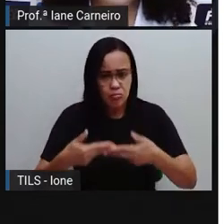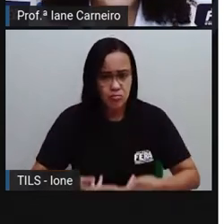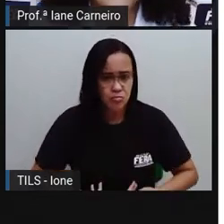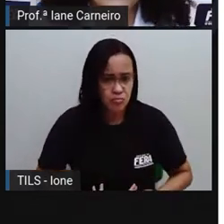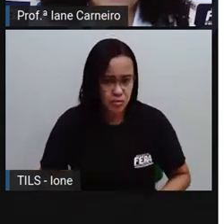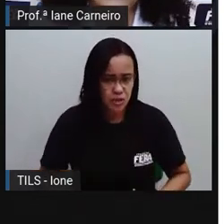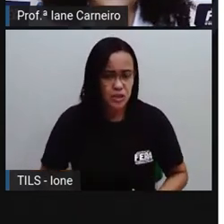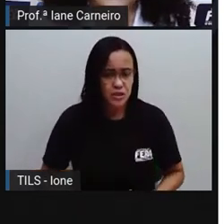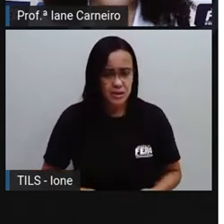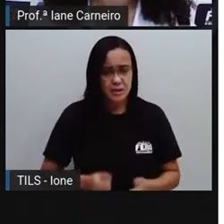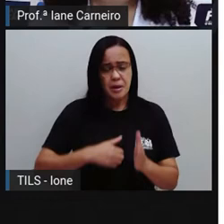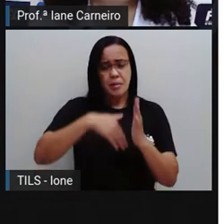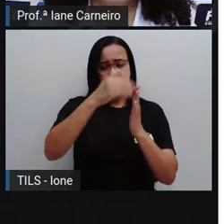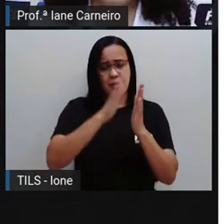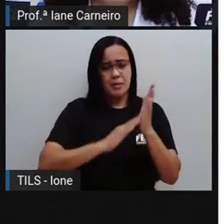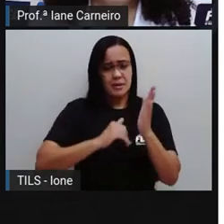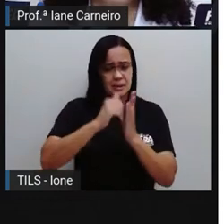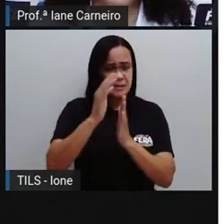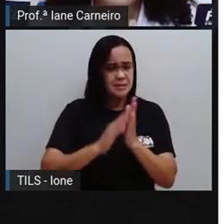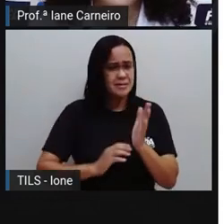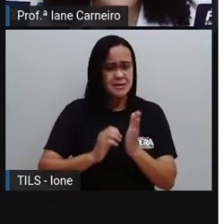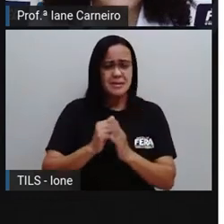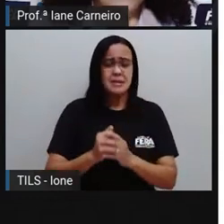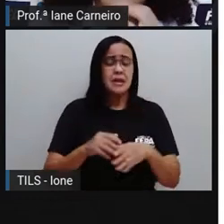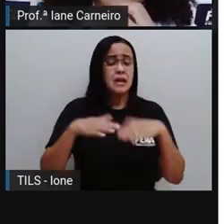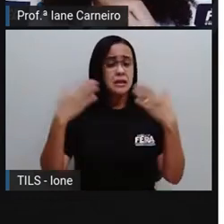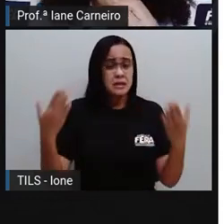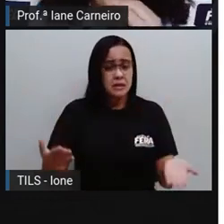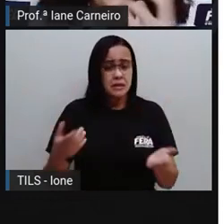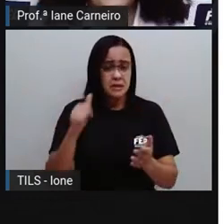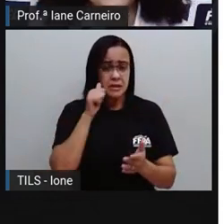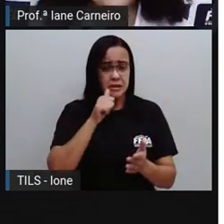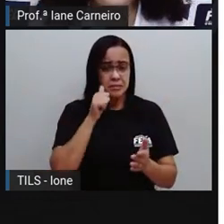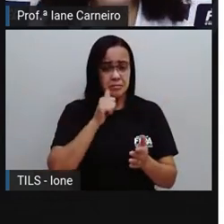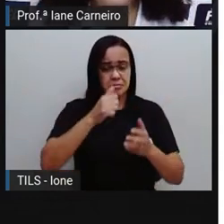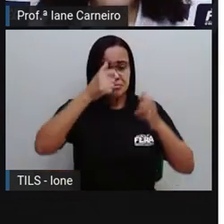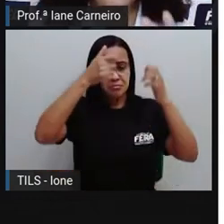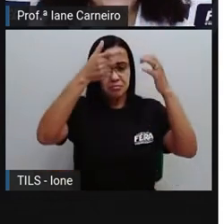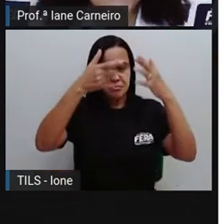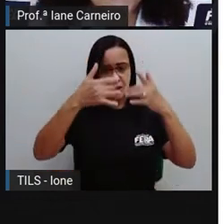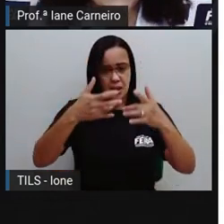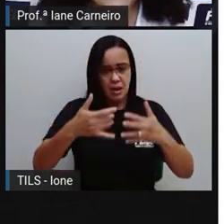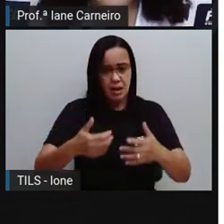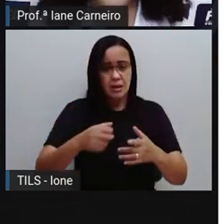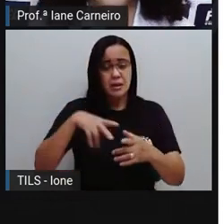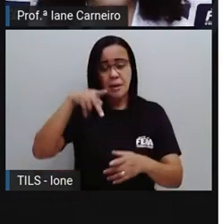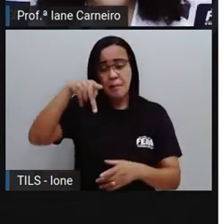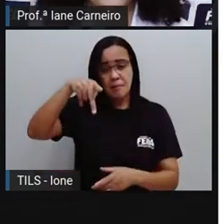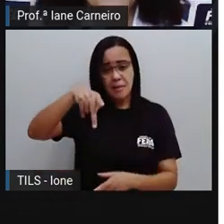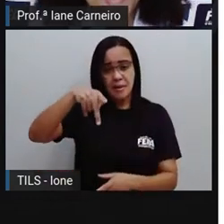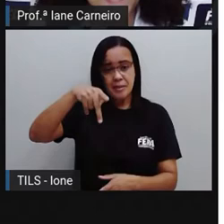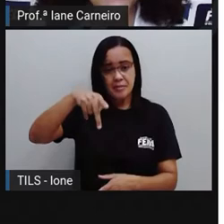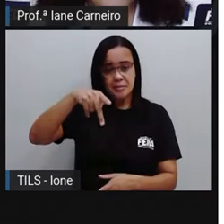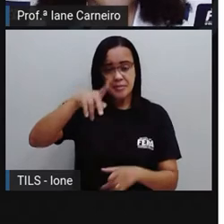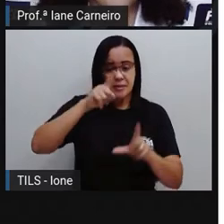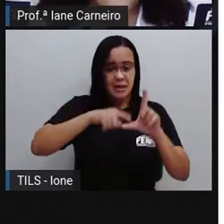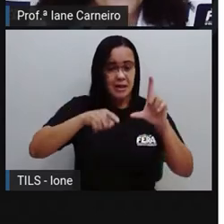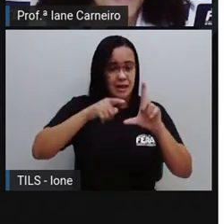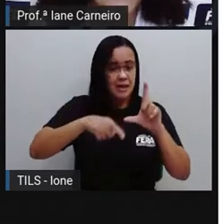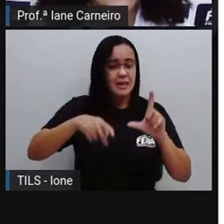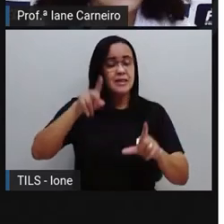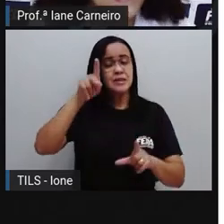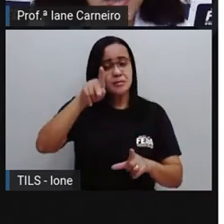seus pincéis né olha só a pronúncia da letra P né P